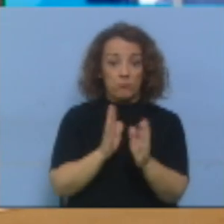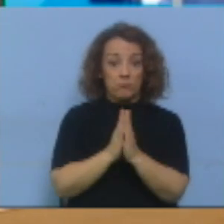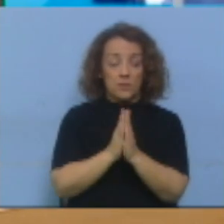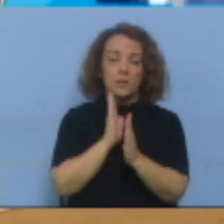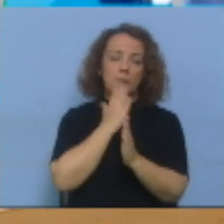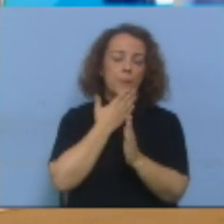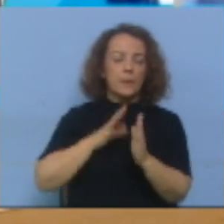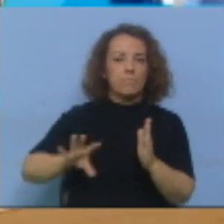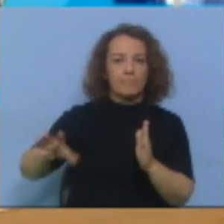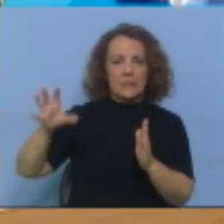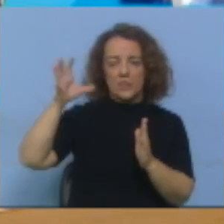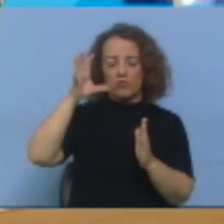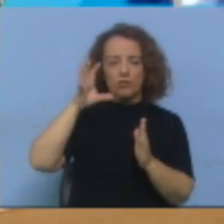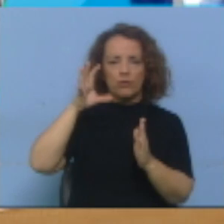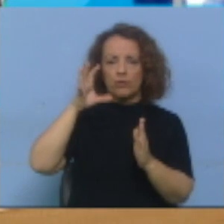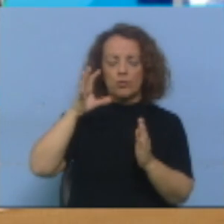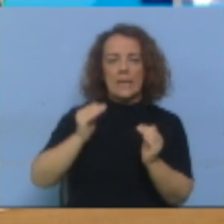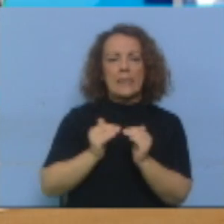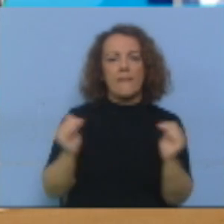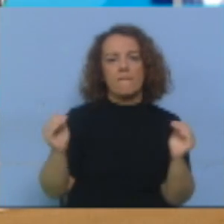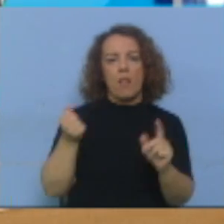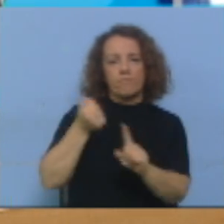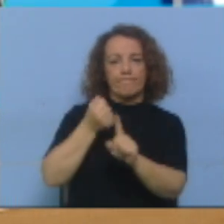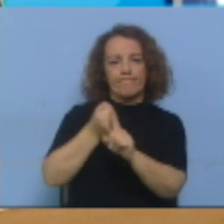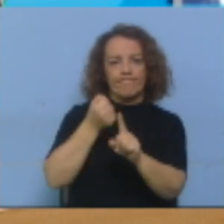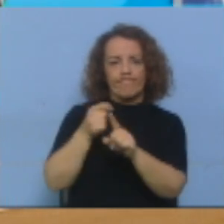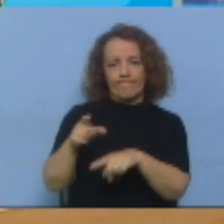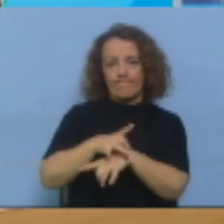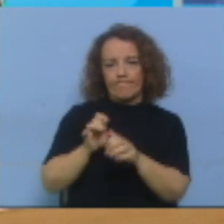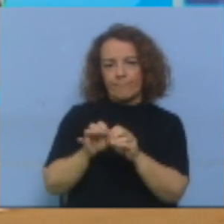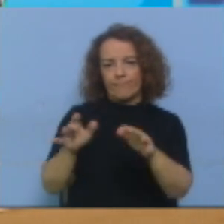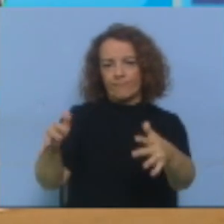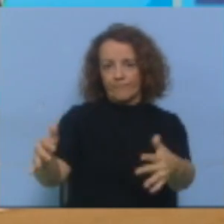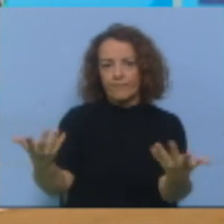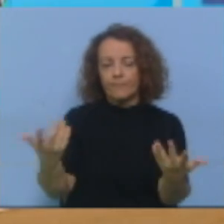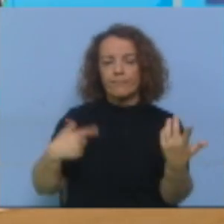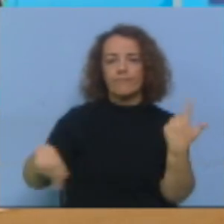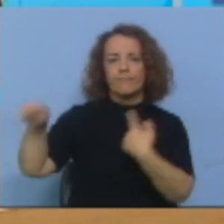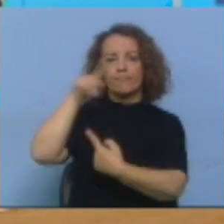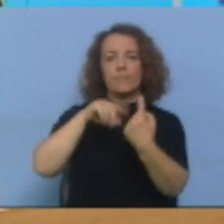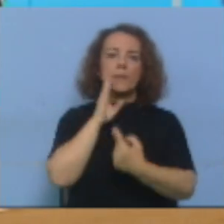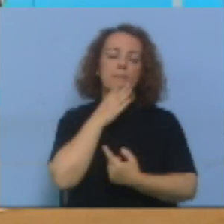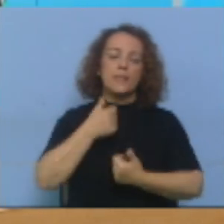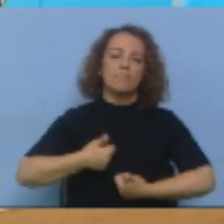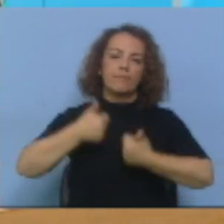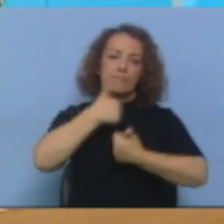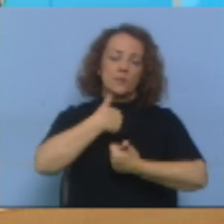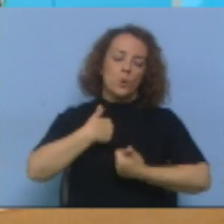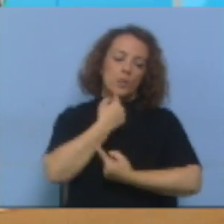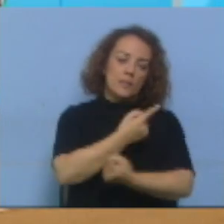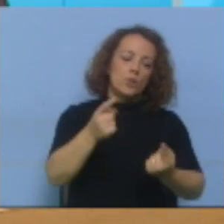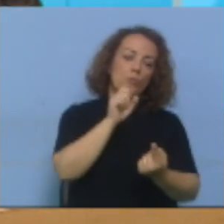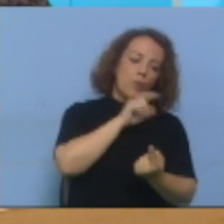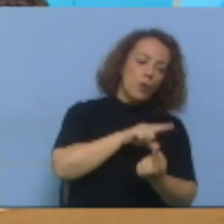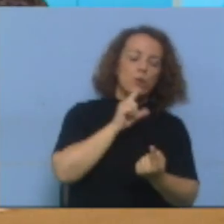os países estejam no seu combate à pandemia e aquilo que as autoridades sanitárias possam permitir.